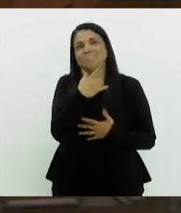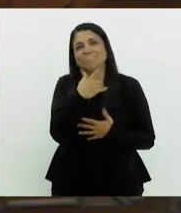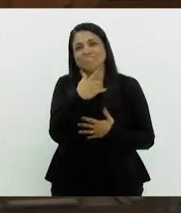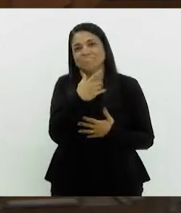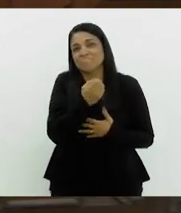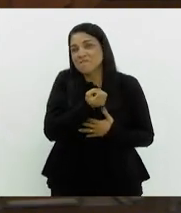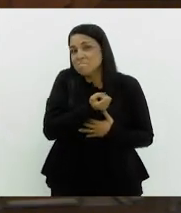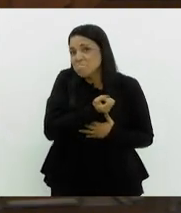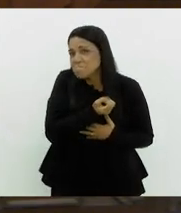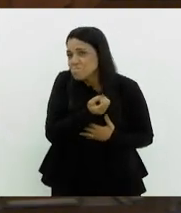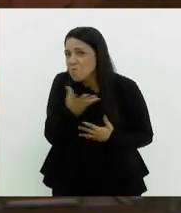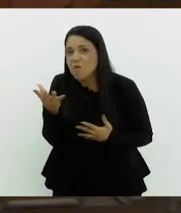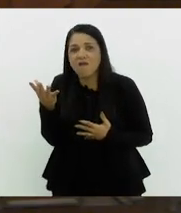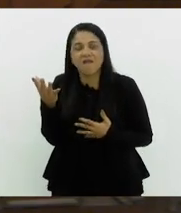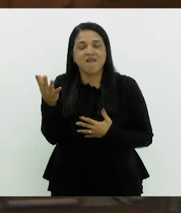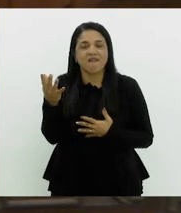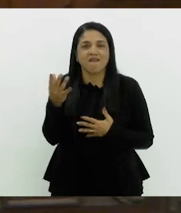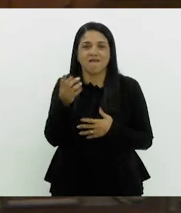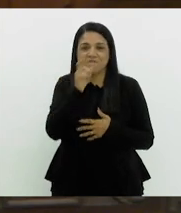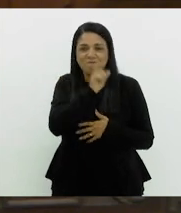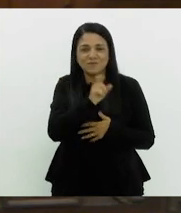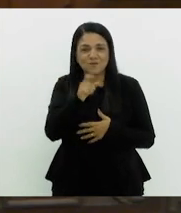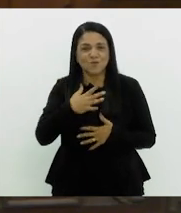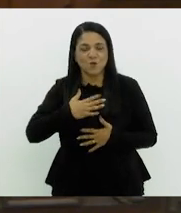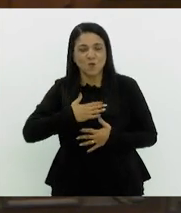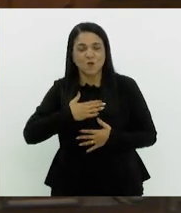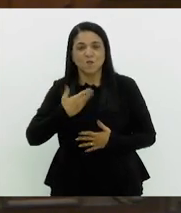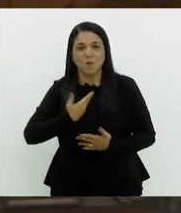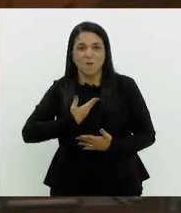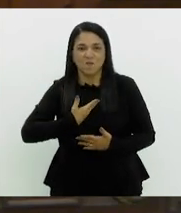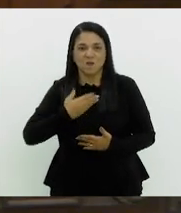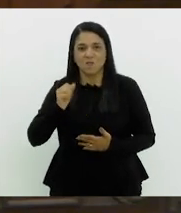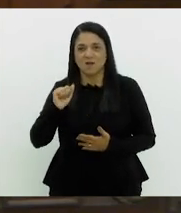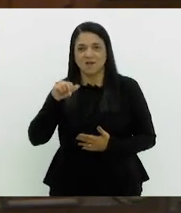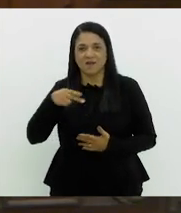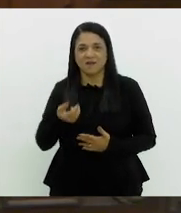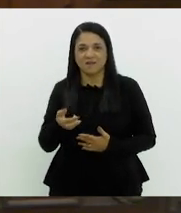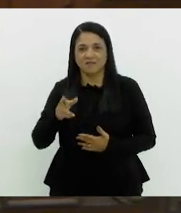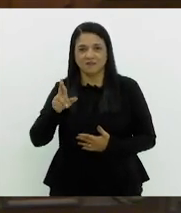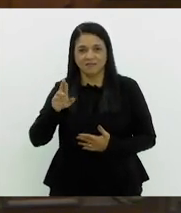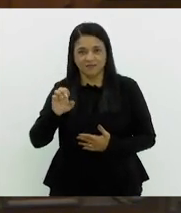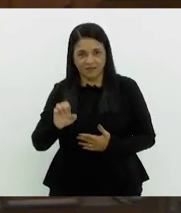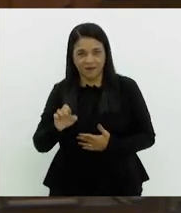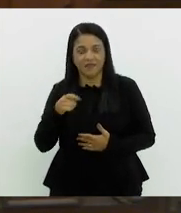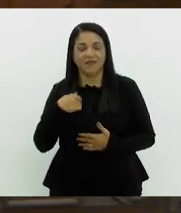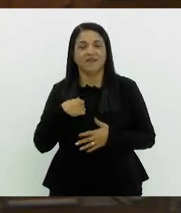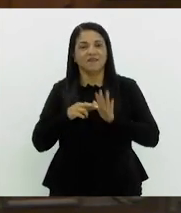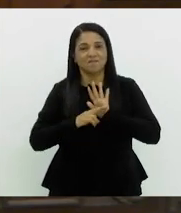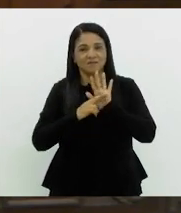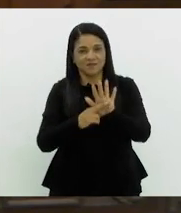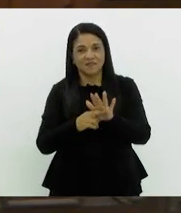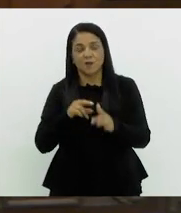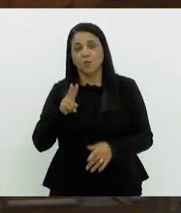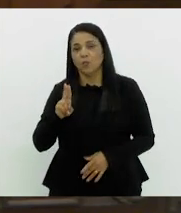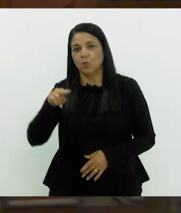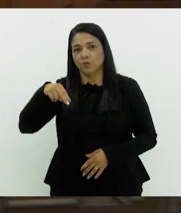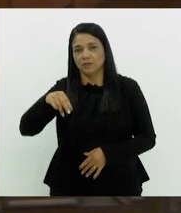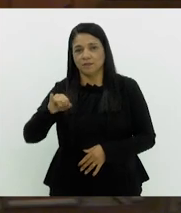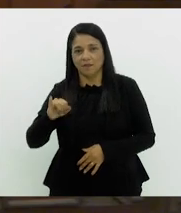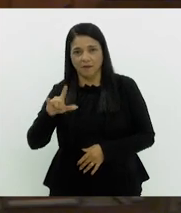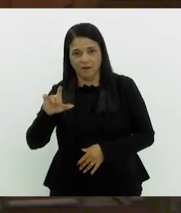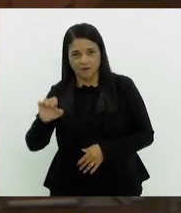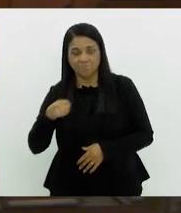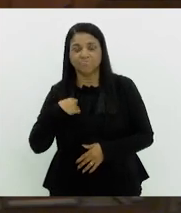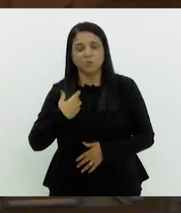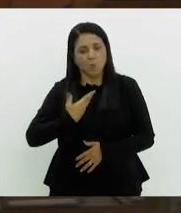gosta. Meu querido André Maimone, trazendo aqui a representação da Unali, um grande companheiro, que também tive a